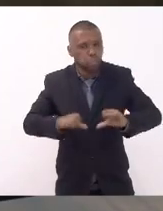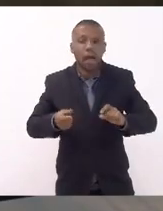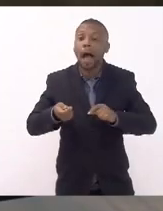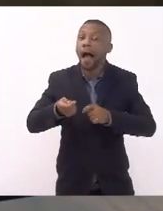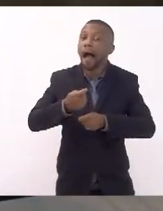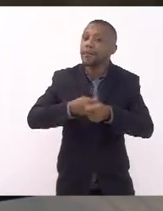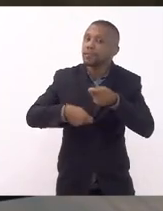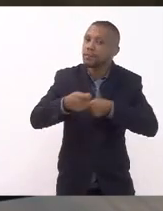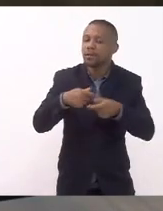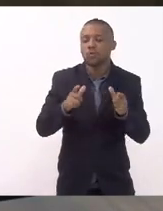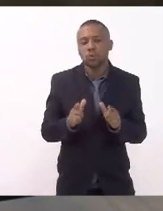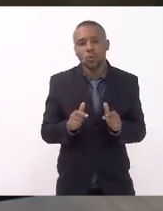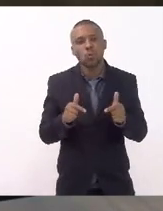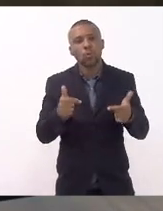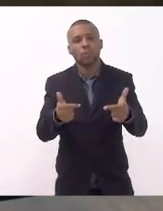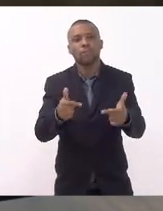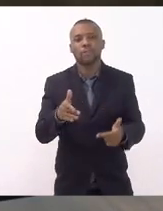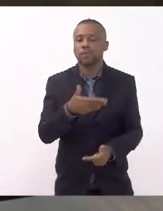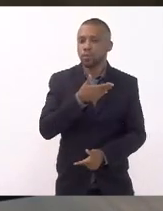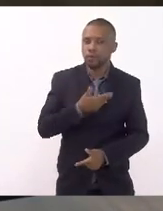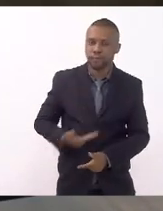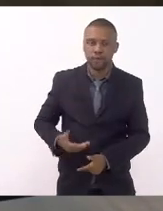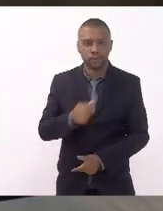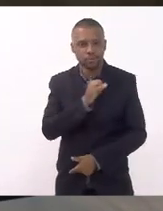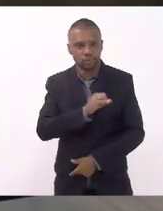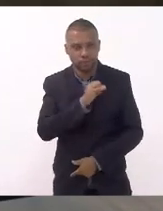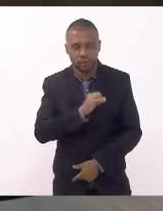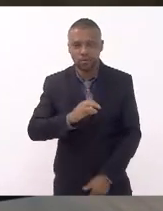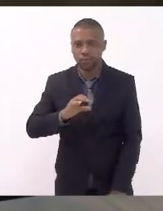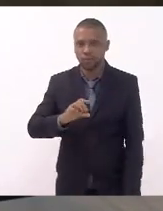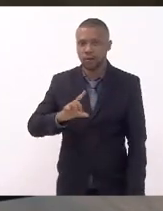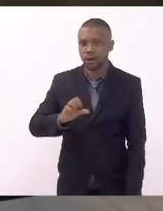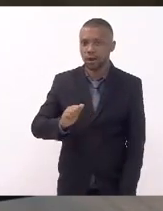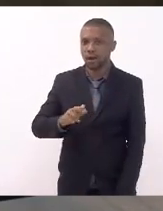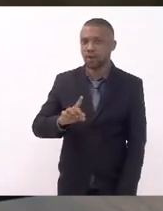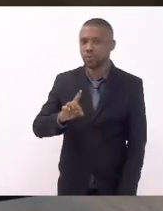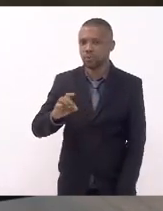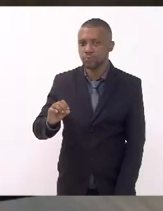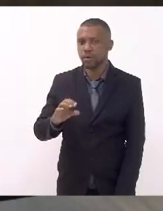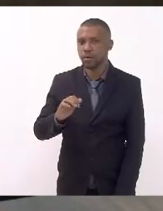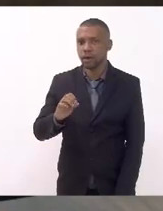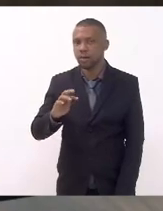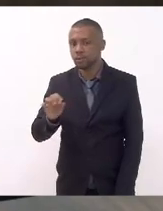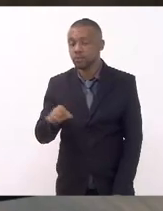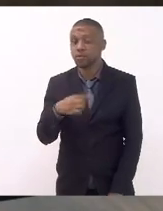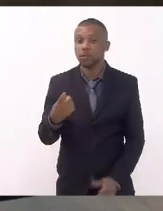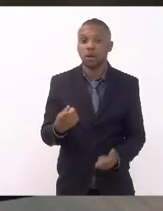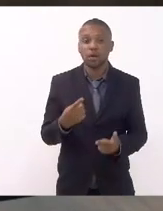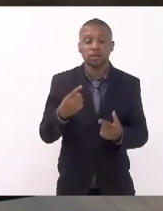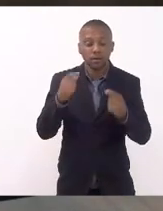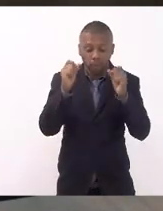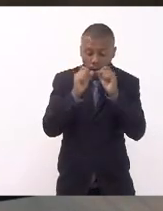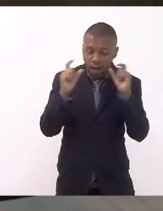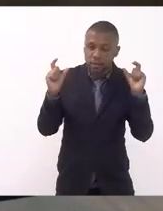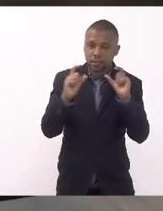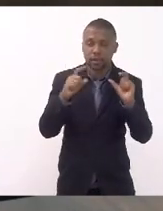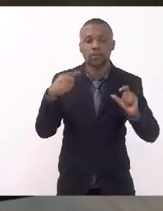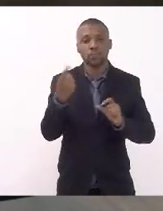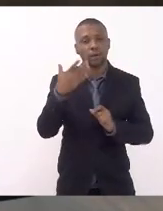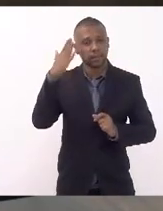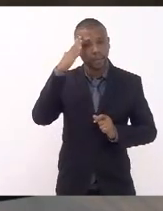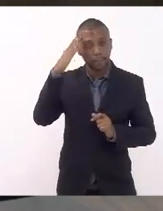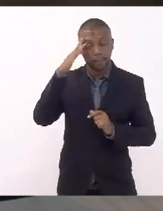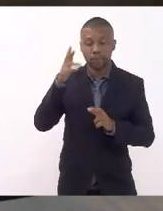pessimamente executado pelo governo Cláudio Castro. Então, estamos atentos e sabemos da nossa